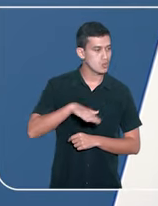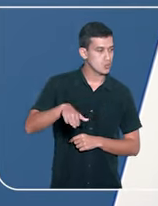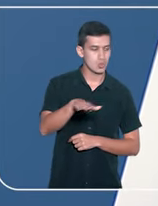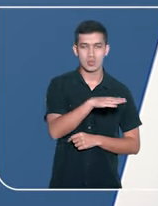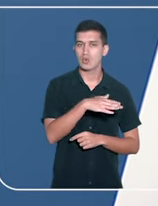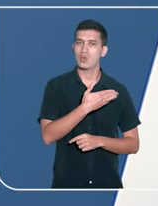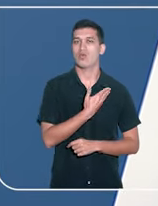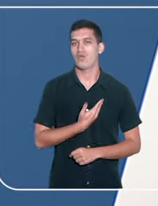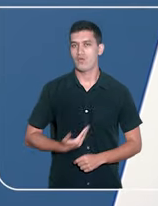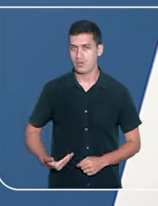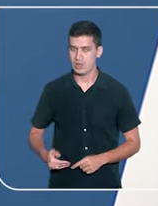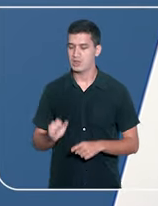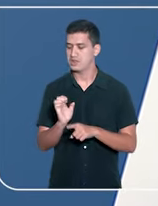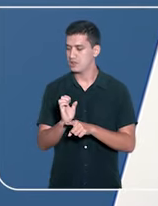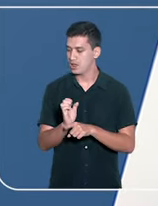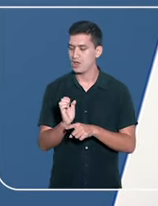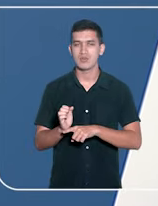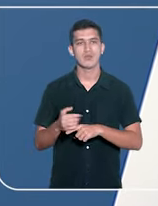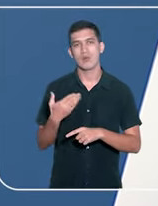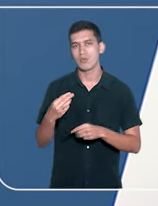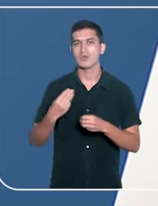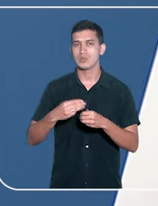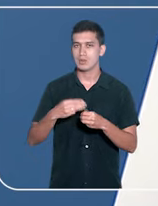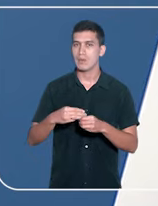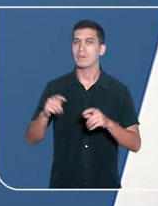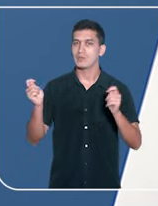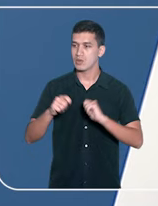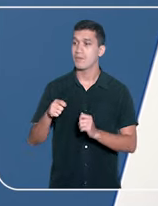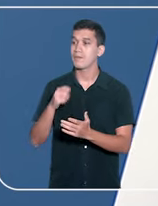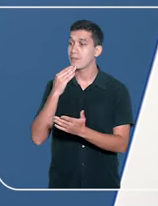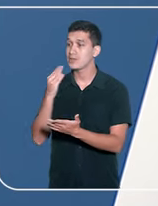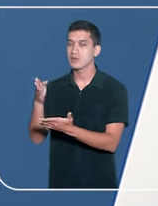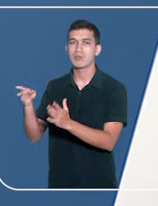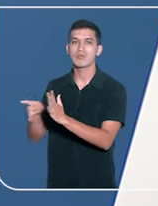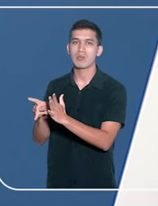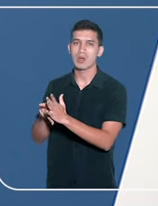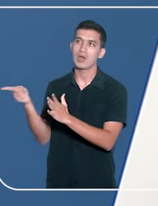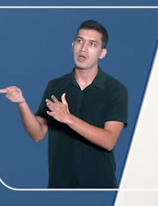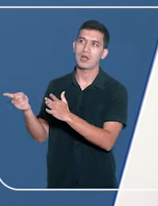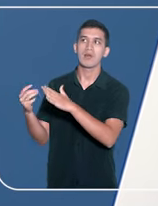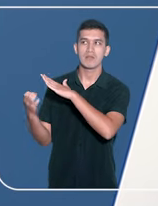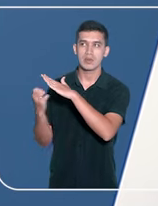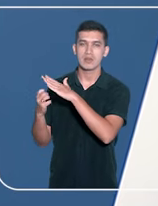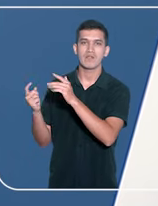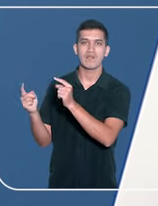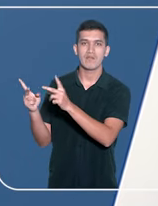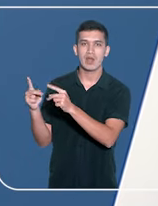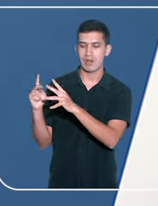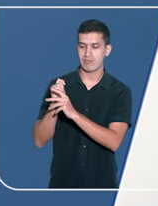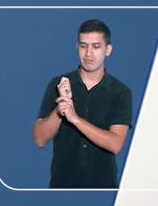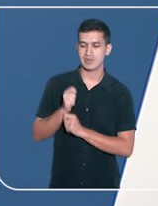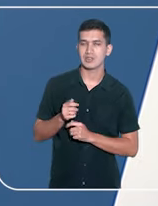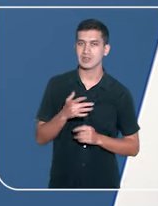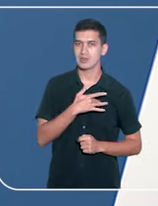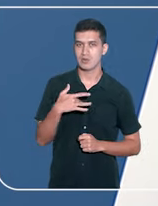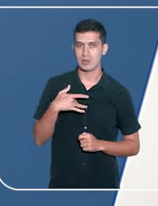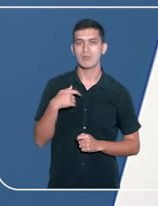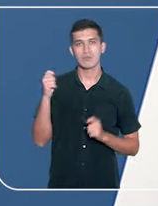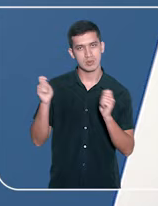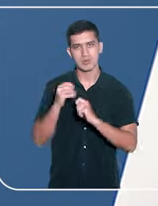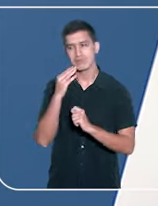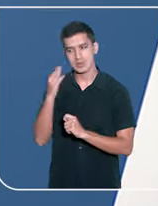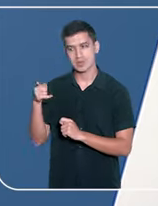estados e os municípios podem cobrar do plano de saúde uma despesa realizada urado por